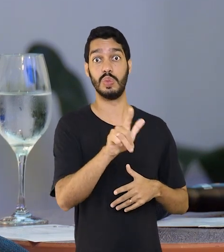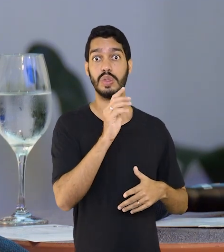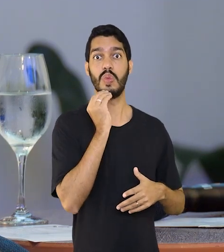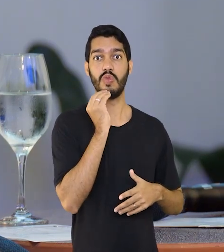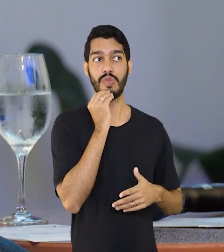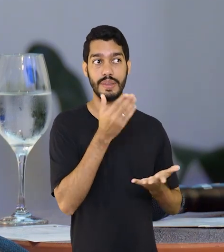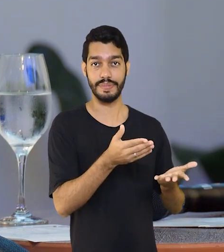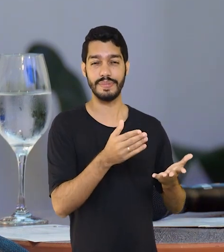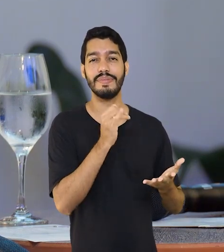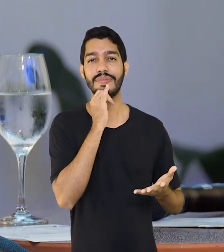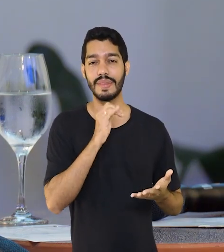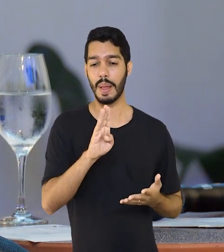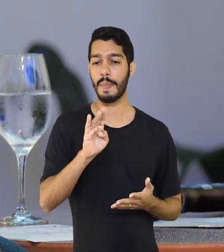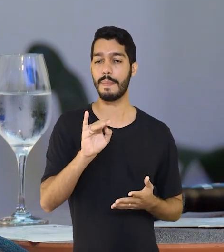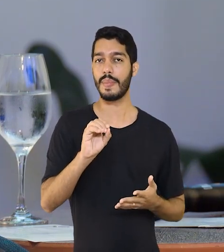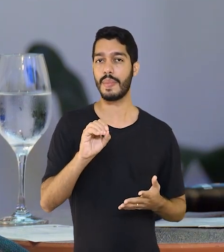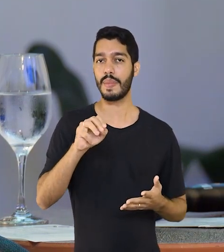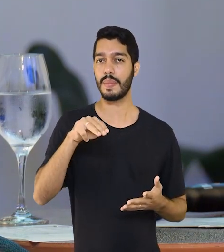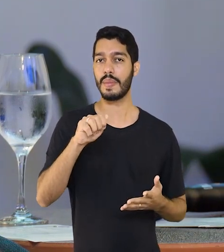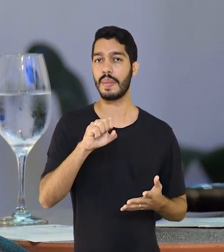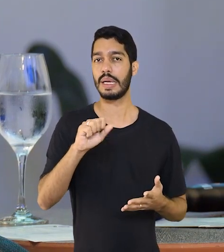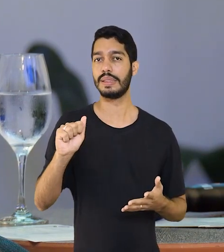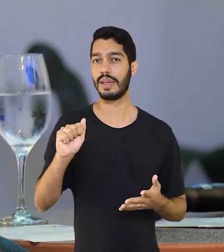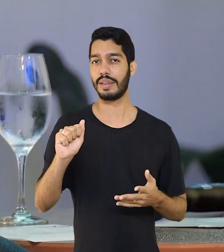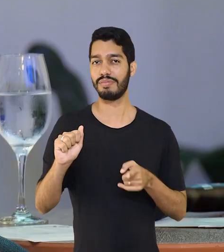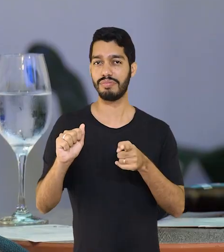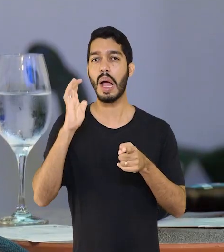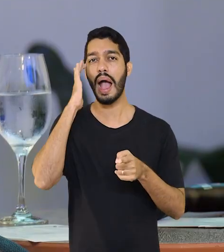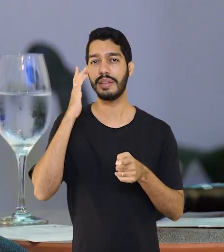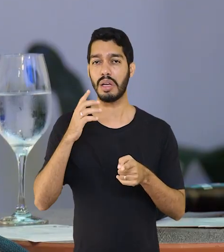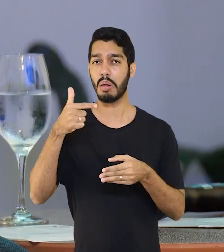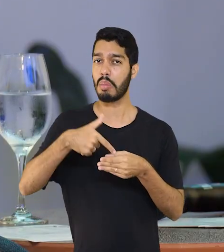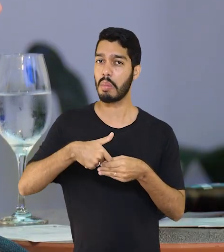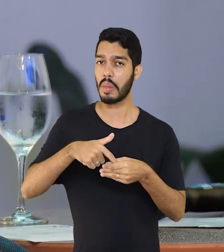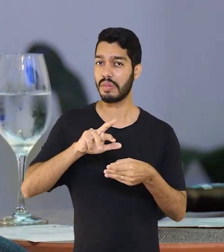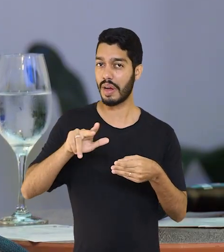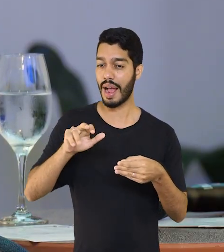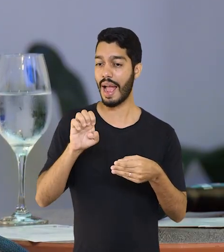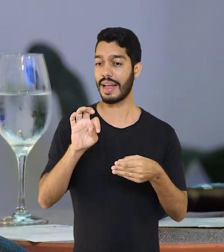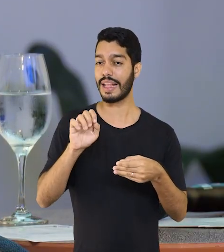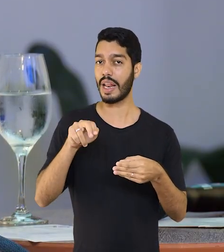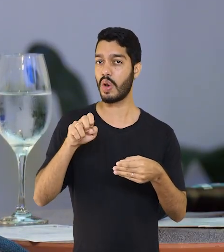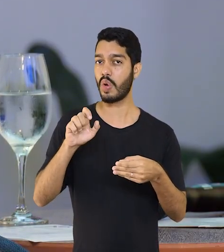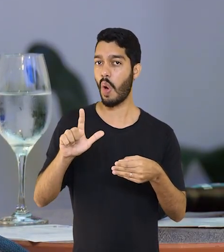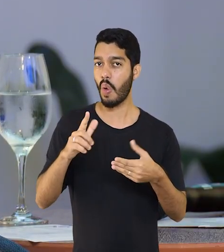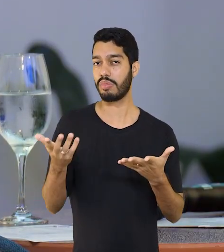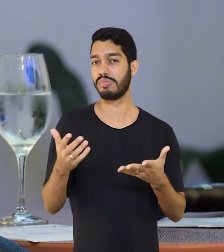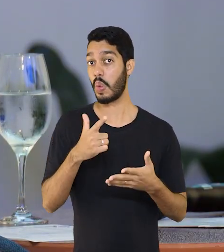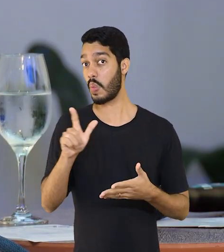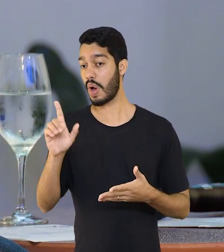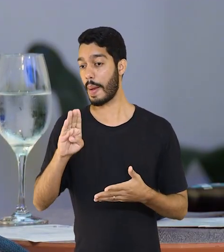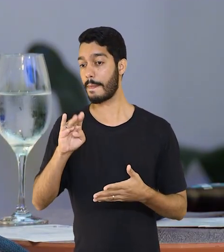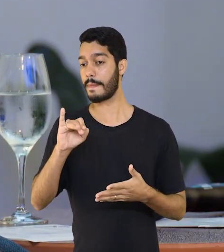fala, por exemplo, de biomassa, a gente sempre se associa a biocombustível, o etanol, né, o biodiesel e tal. Mas